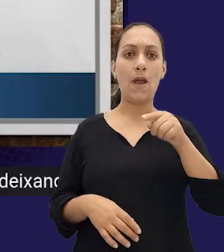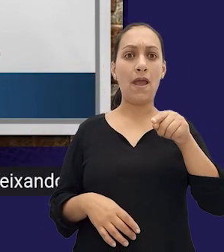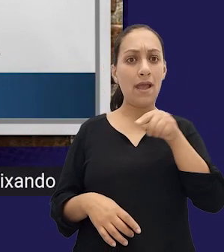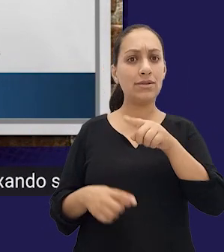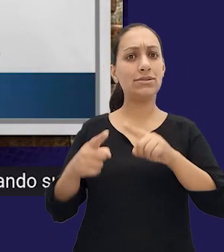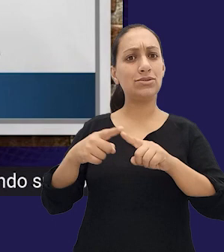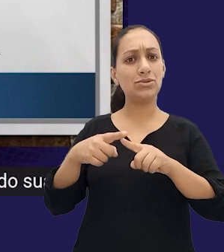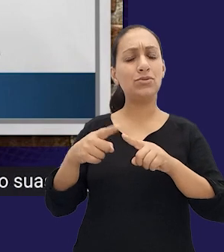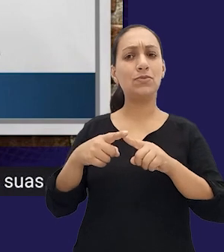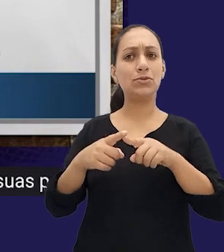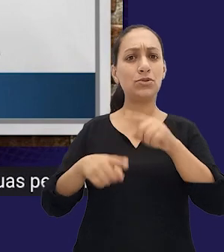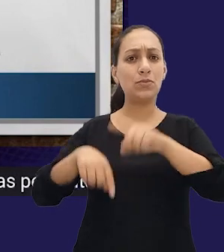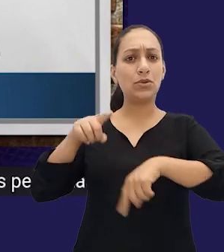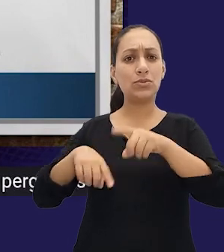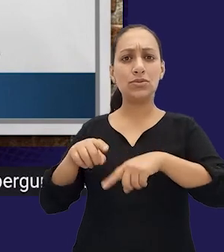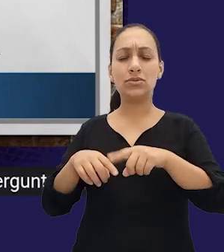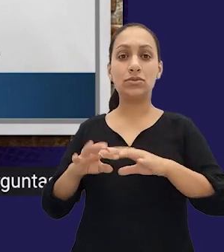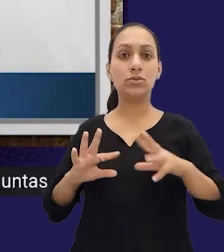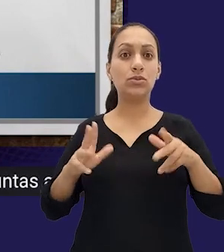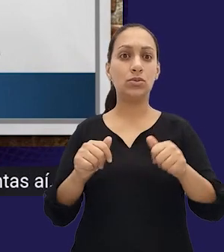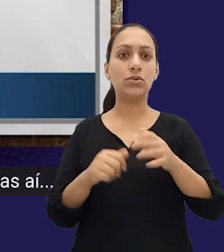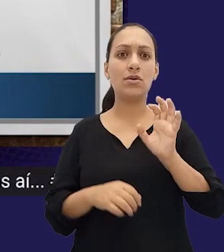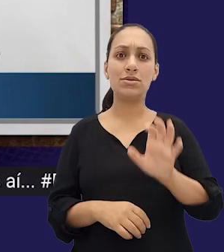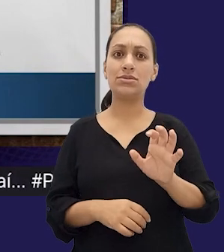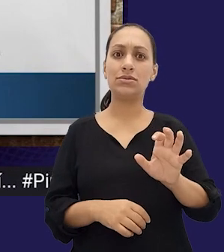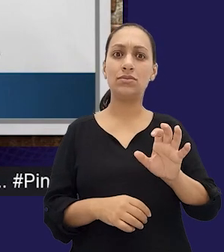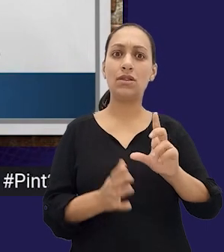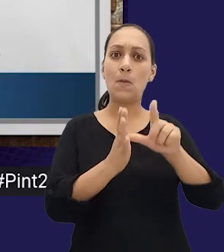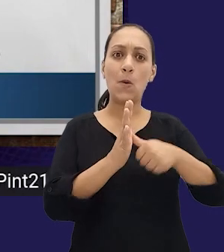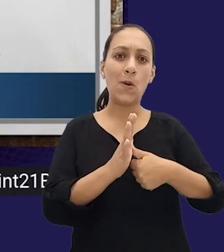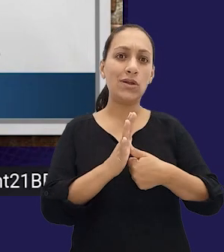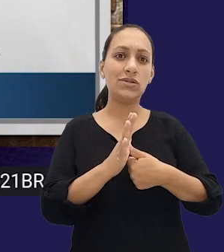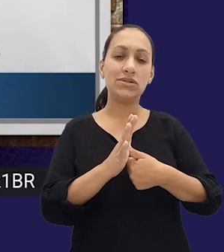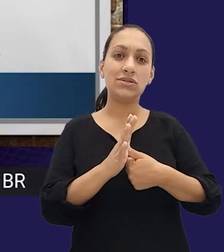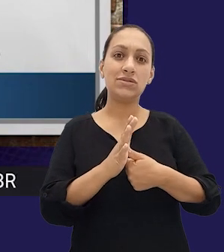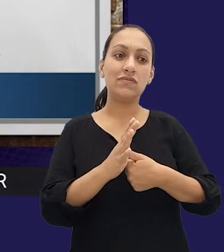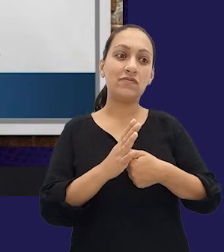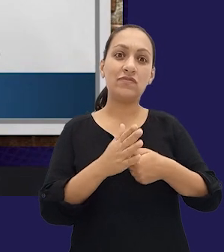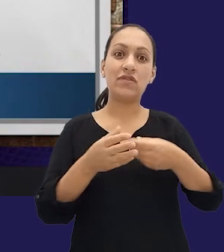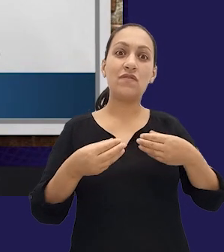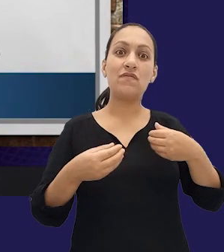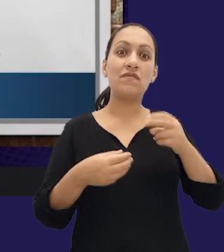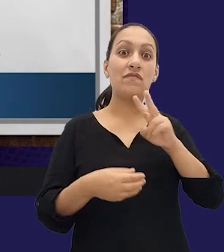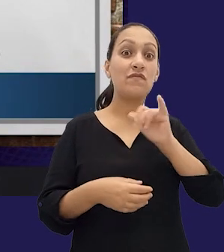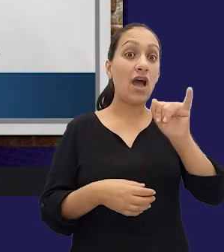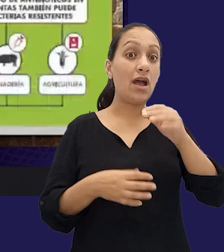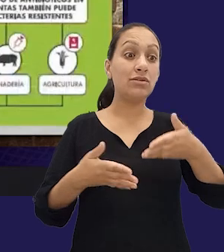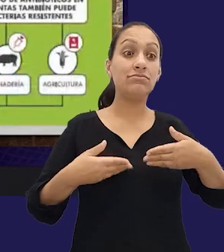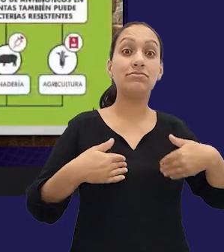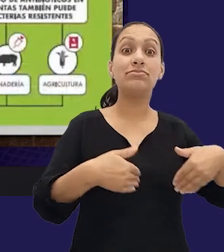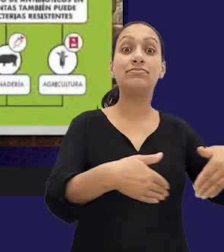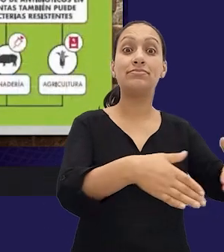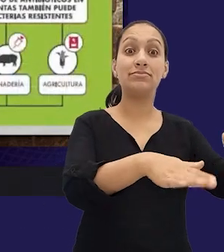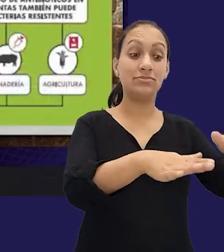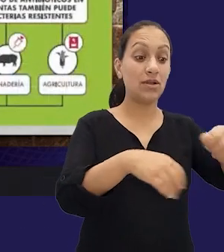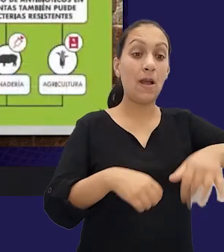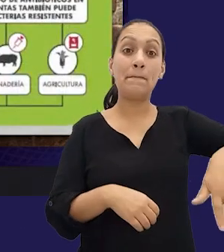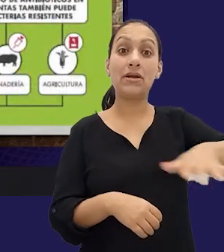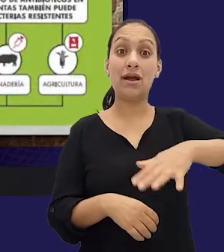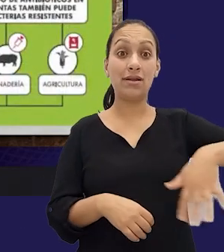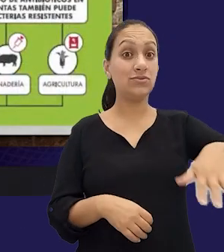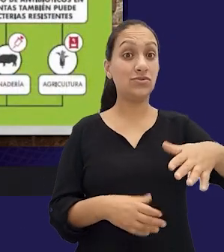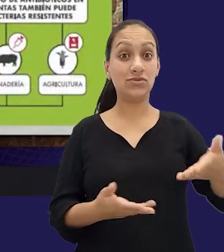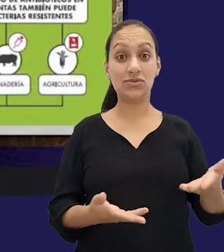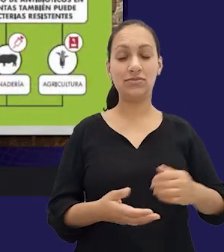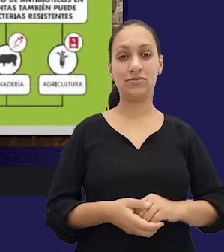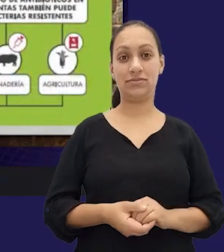produtos sanitizantes, e isso tudo, gente, vai ter um destino, né? Isso tudo vai acabar parando no meio ambiente.